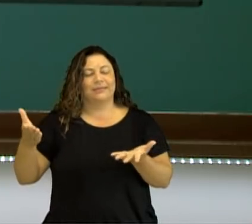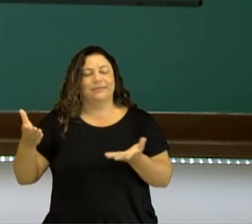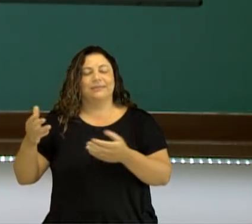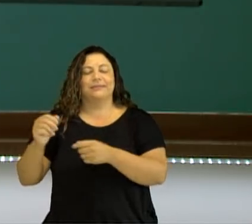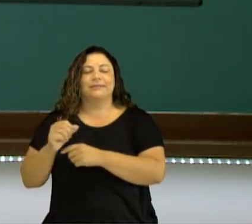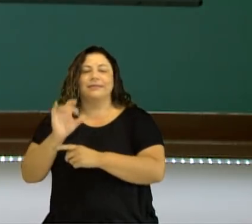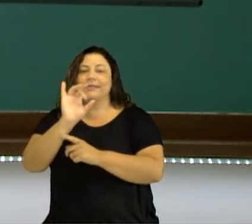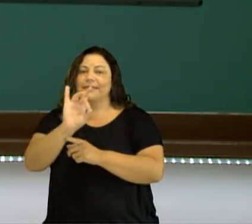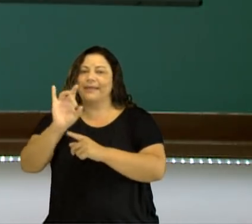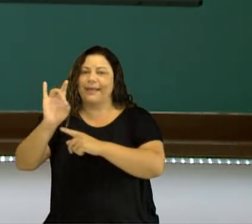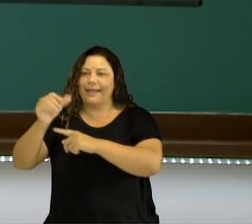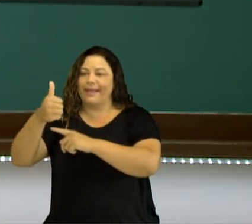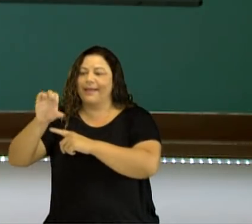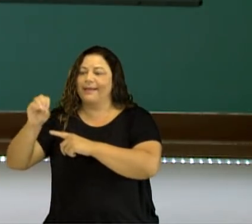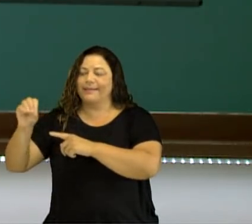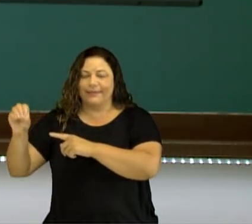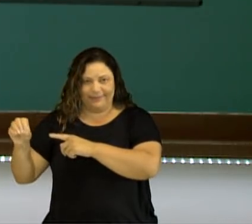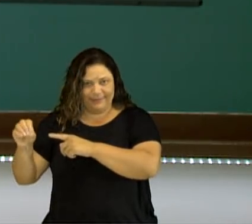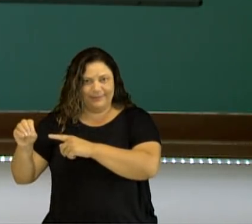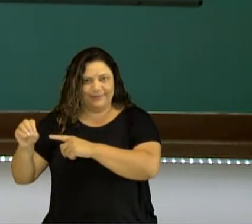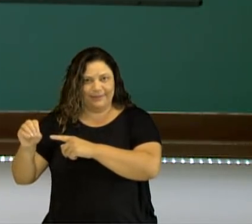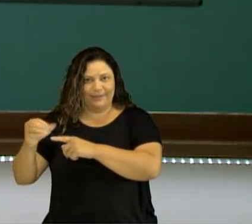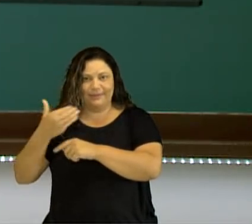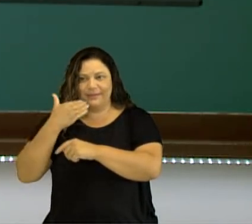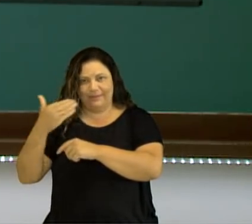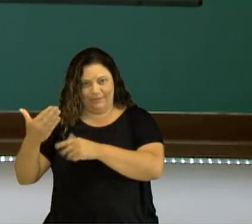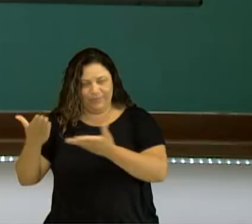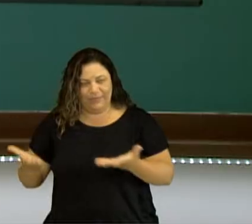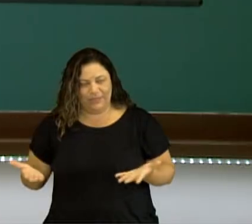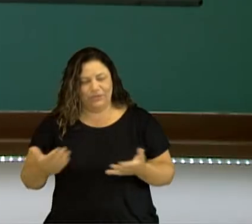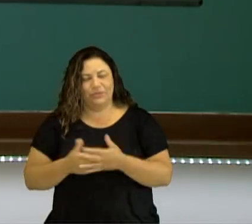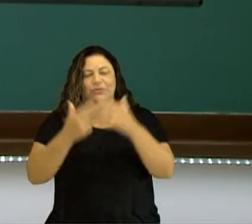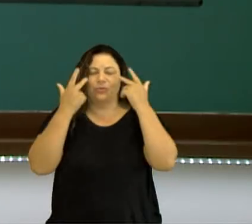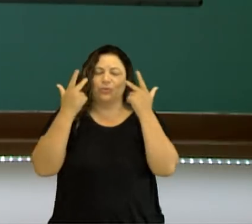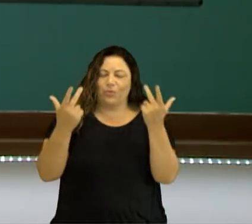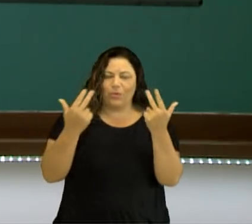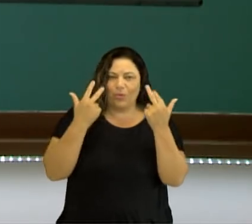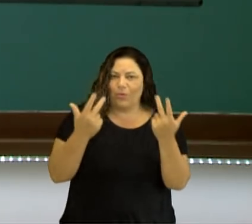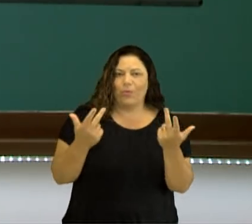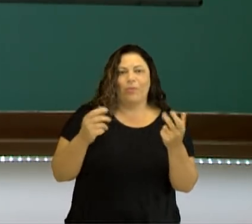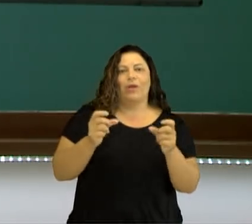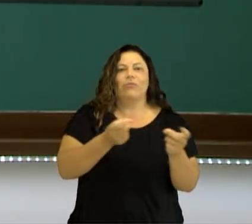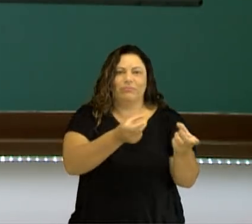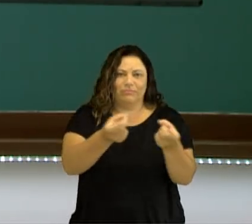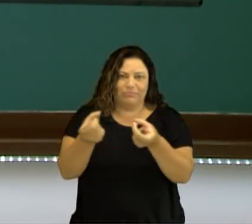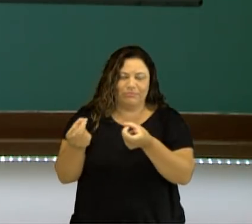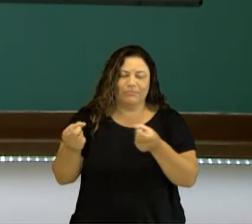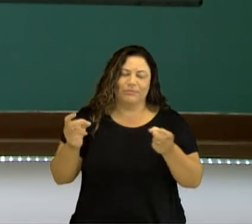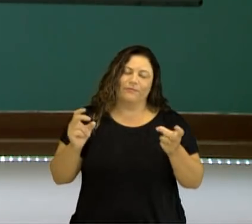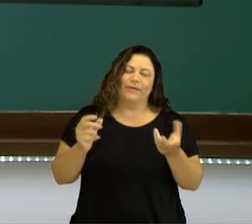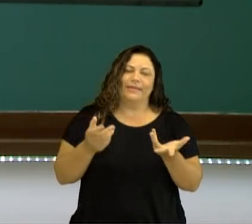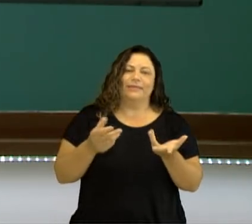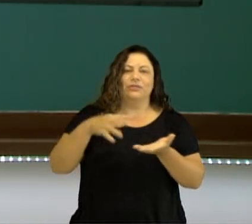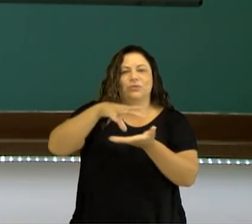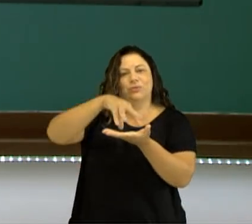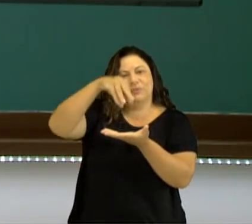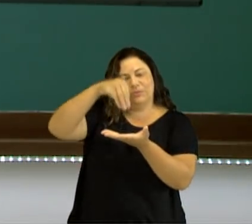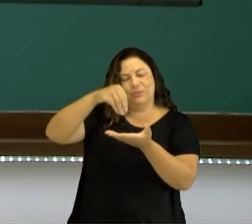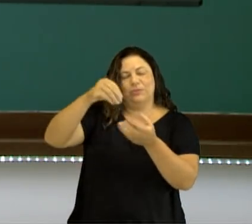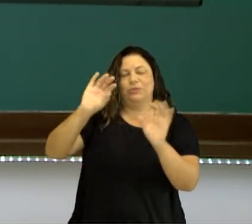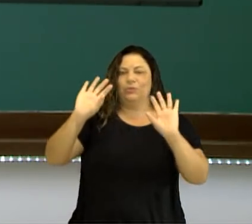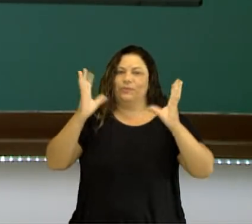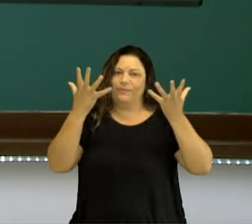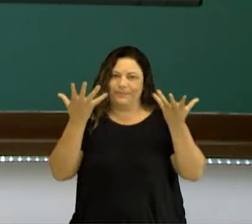são cada 100 unidades encomendadas. Isso é muito comum, quem trabalha com salgados e festa aí, é muito comum trabalhar com